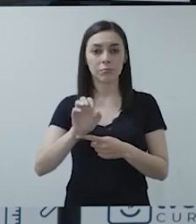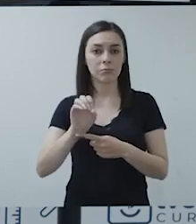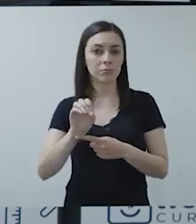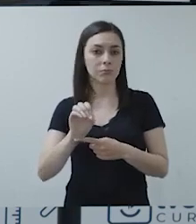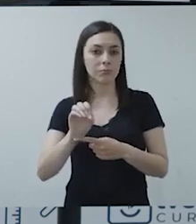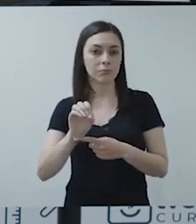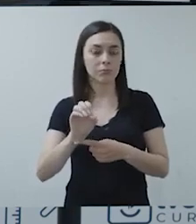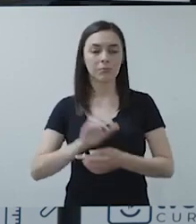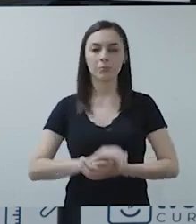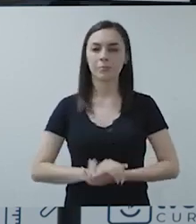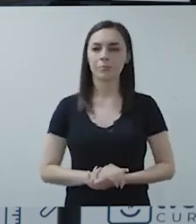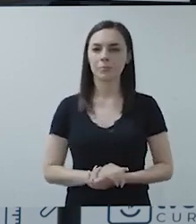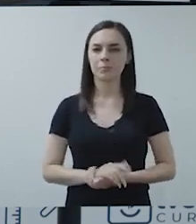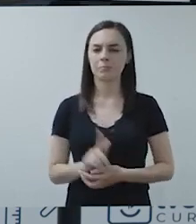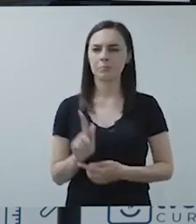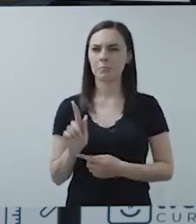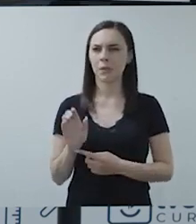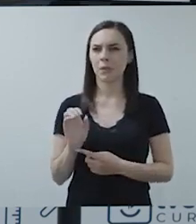go. Go